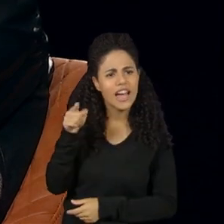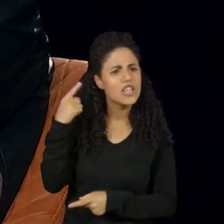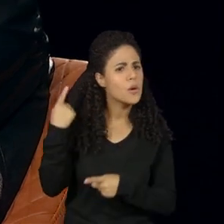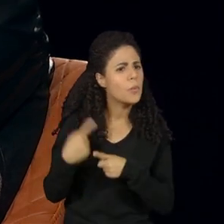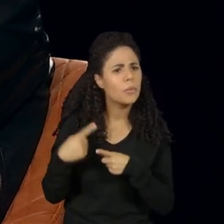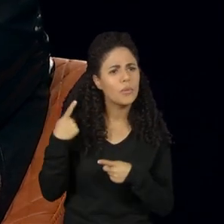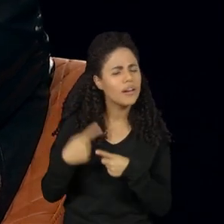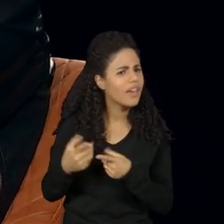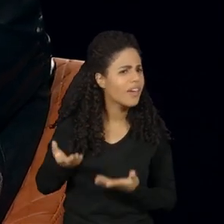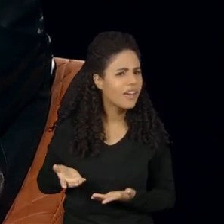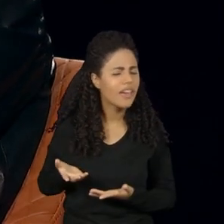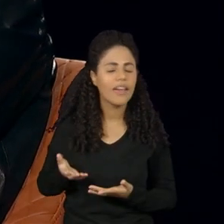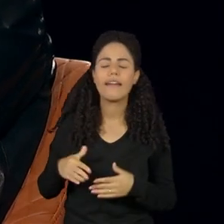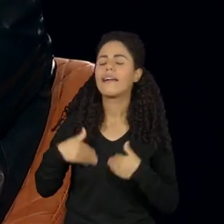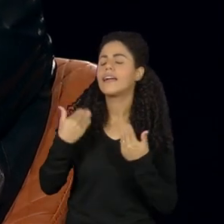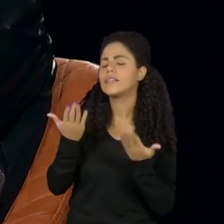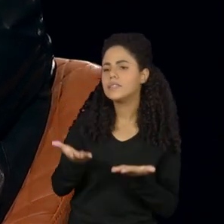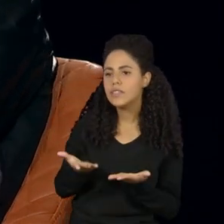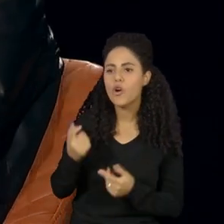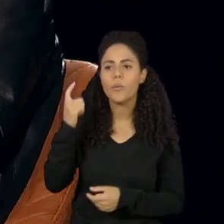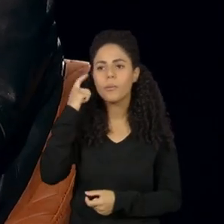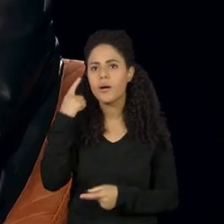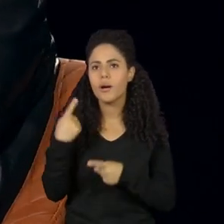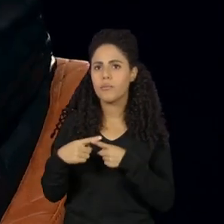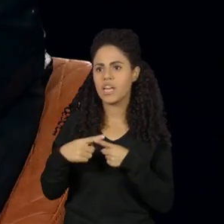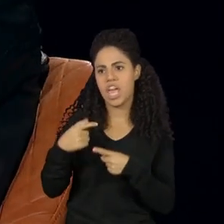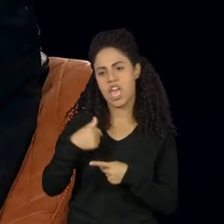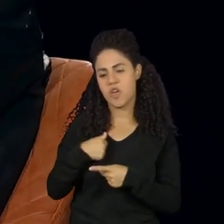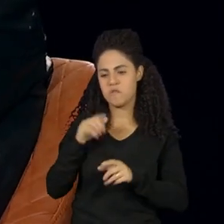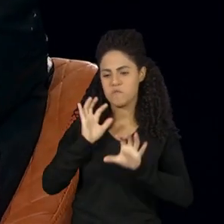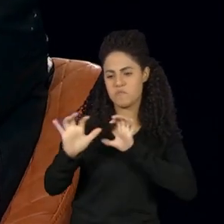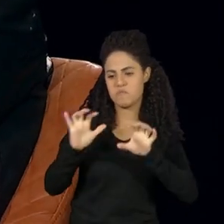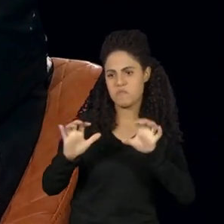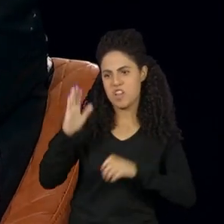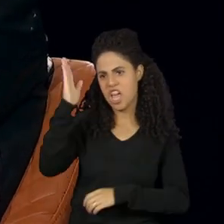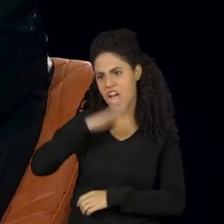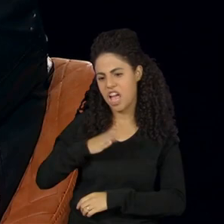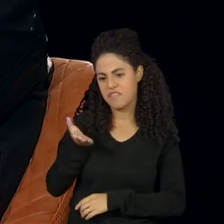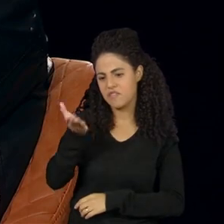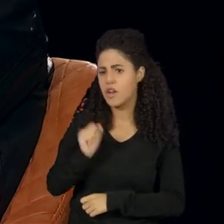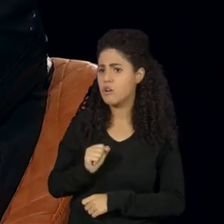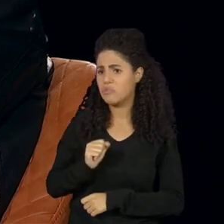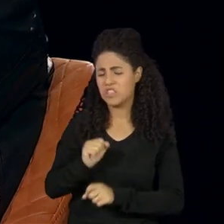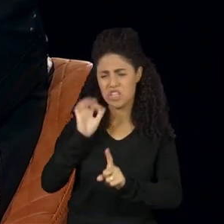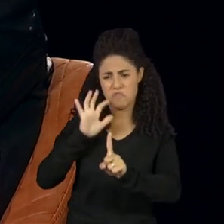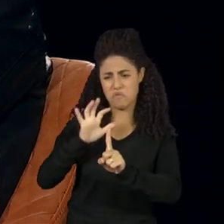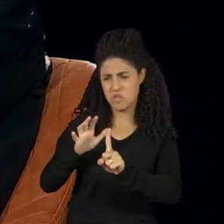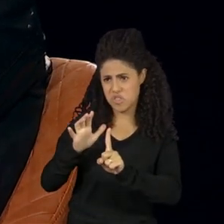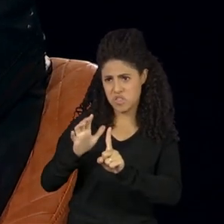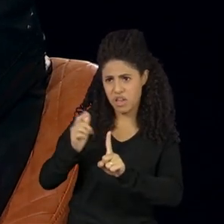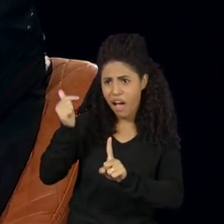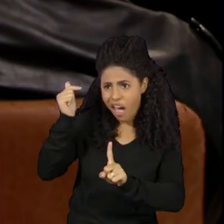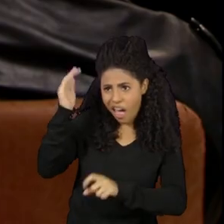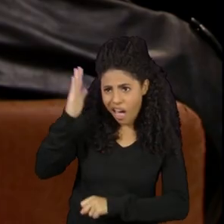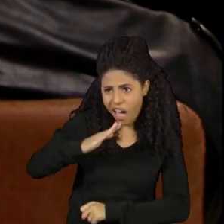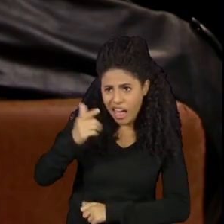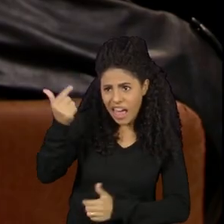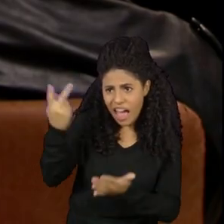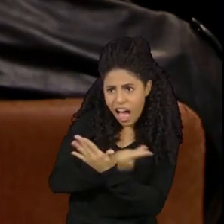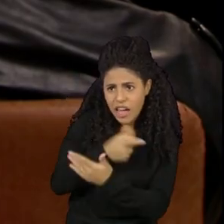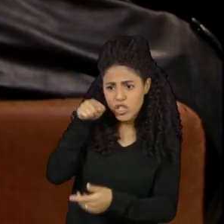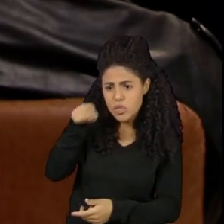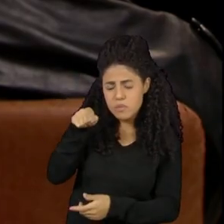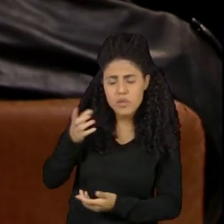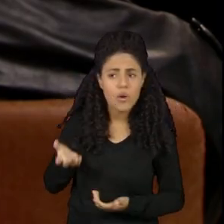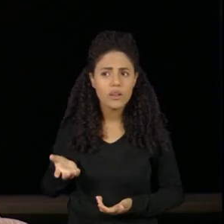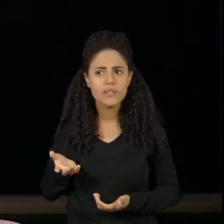eles. Eles chamam de má influência. Foi isso que o padre alegou. Falou assim, você é má influência para os outros, não é legal. Não.